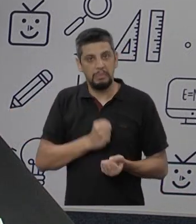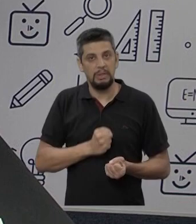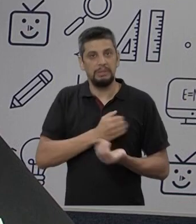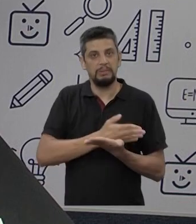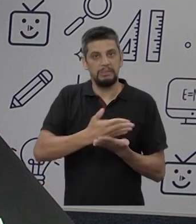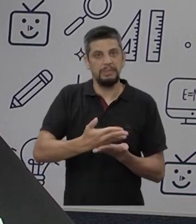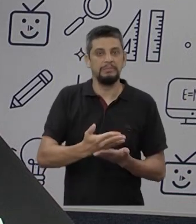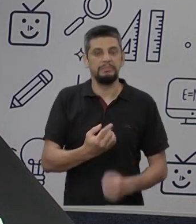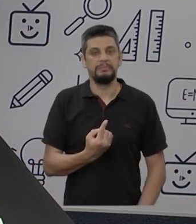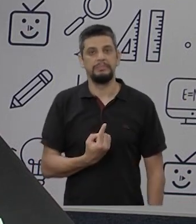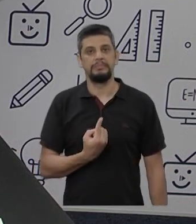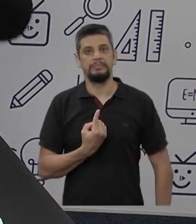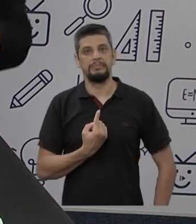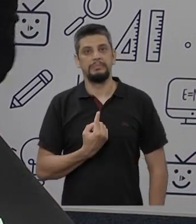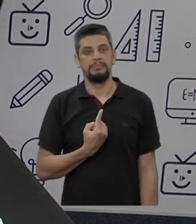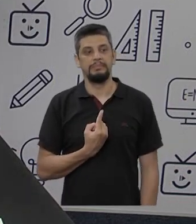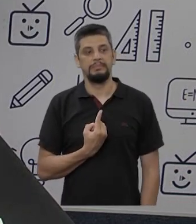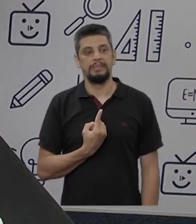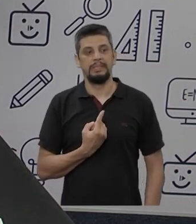Pode começar, prof. Vamos lá.